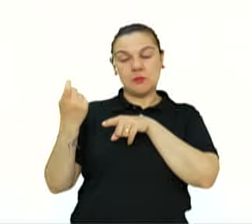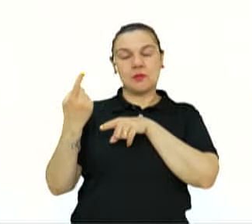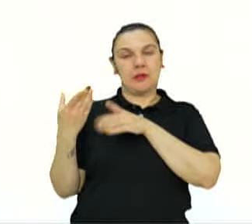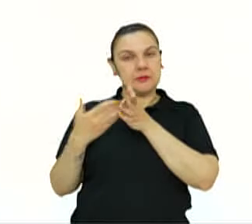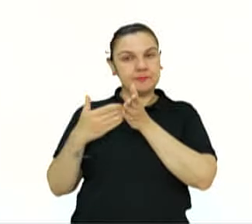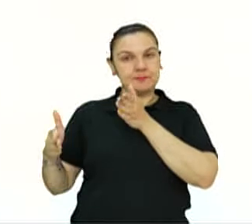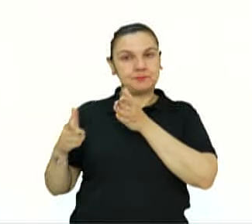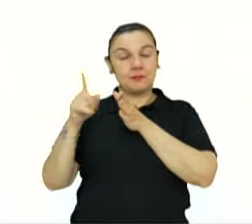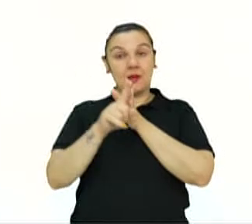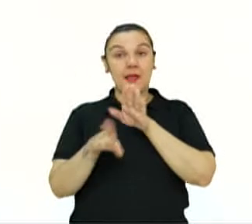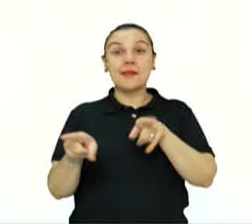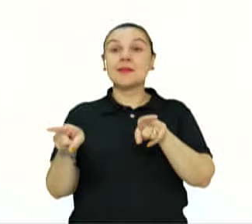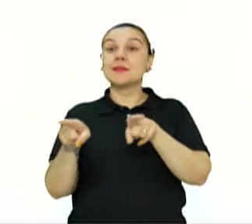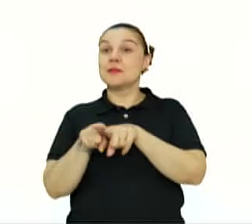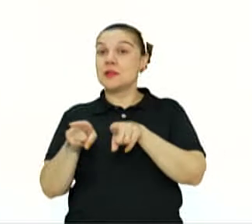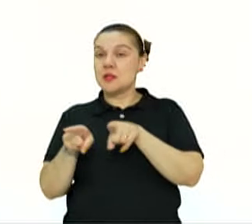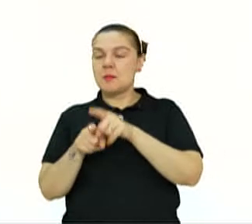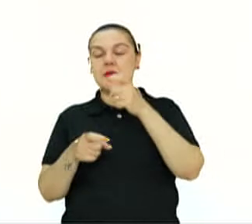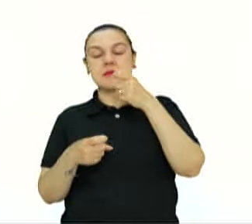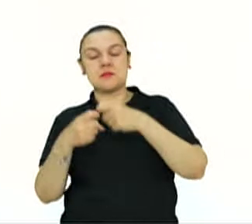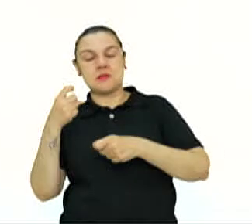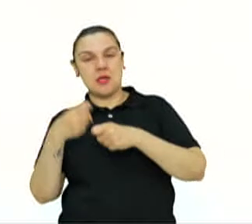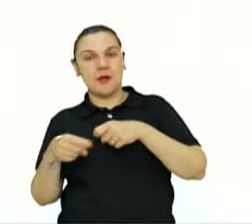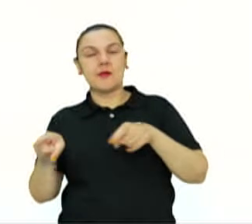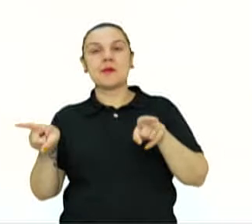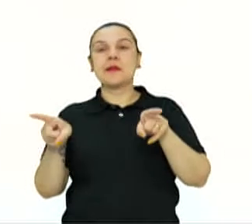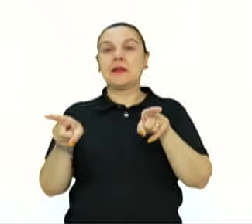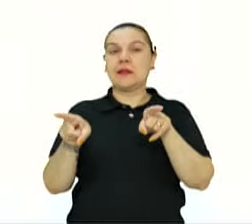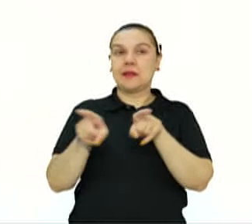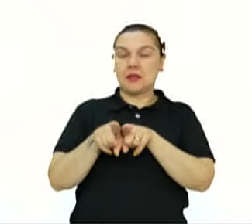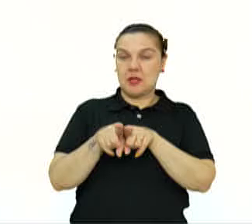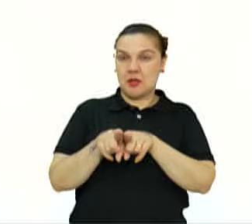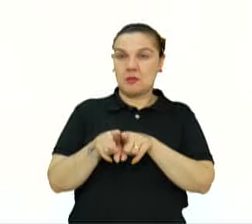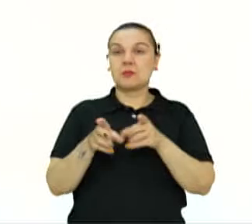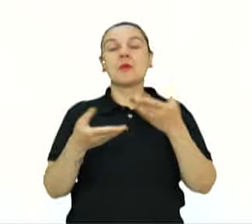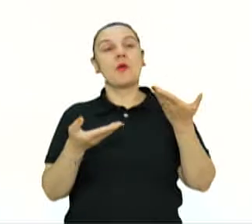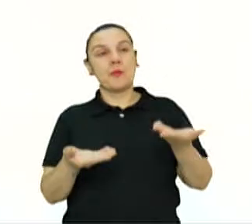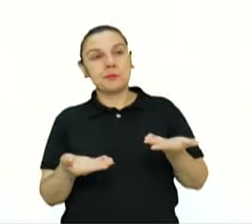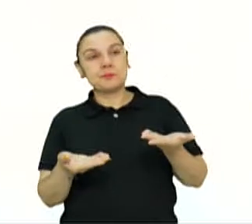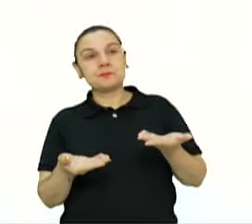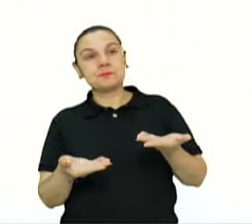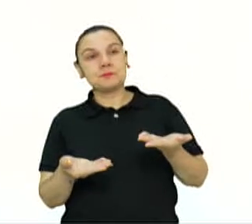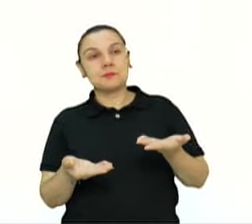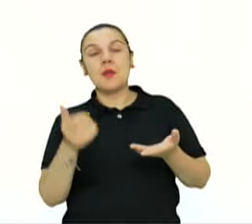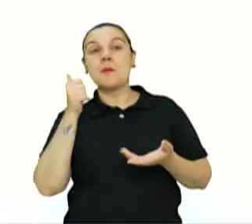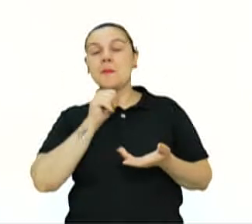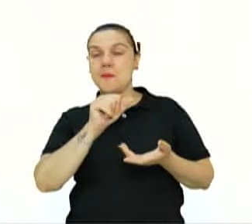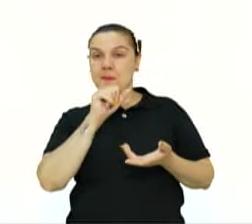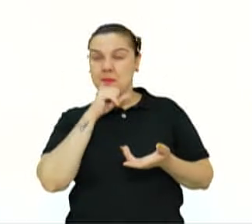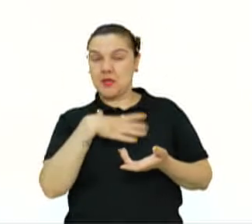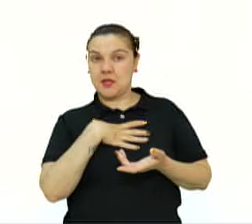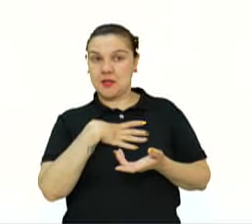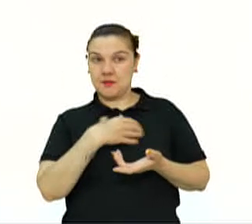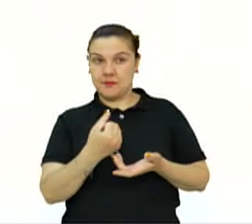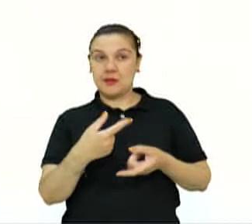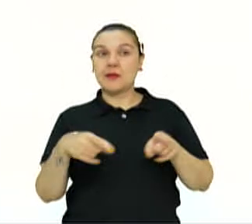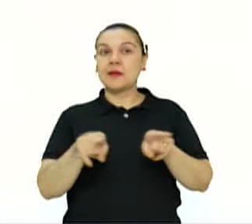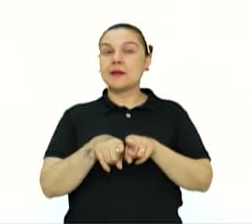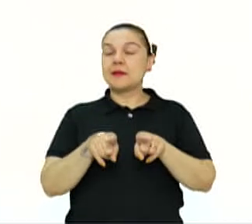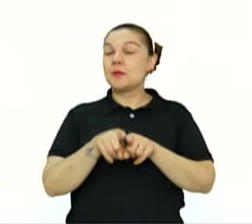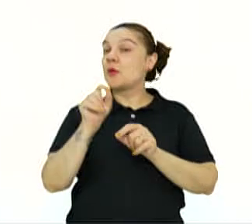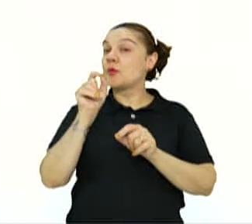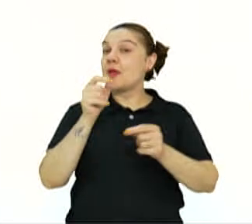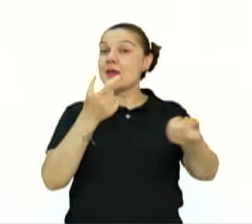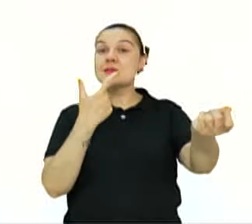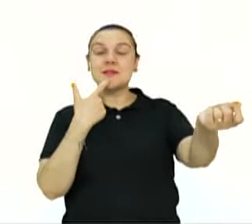é transmitida tanto pelas vias, pelas relações sexuais, quanto de mãe para filho ou